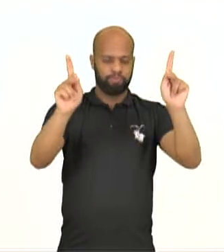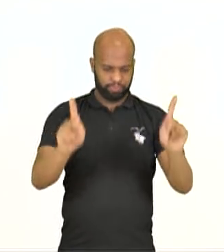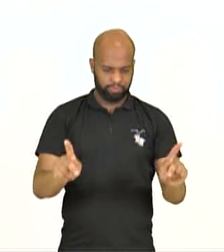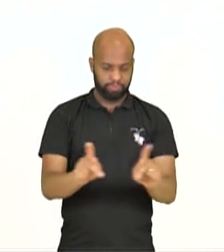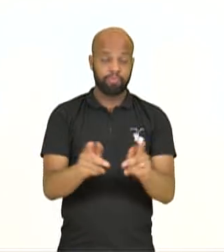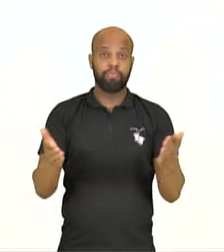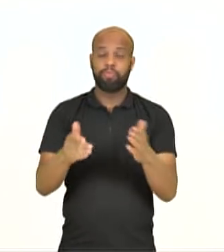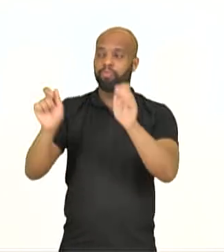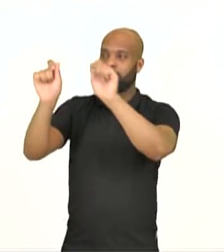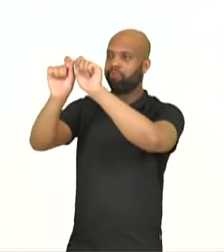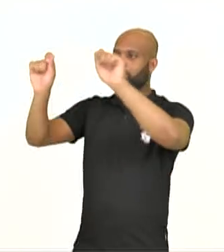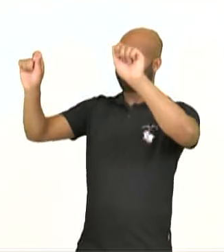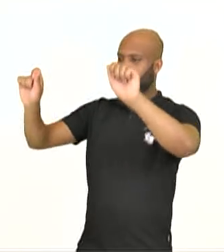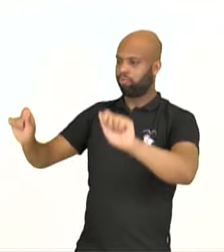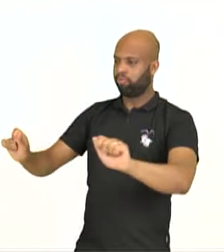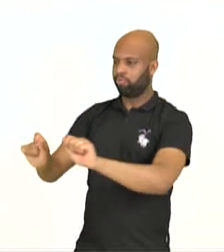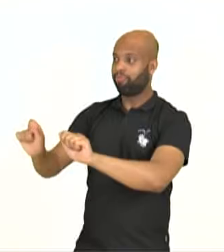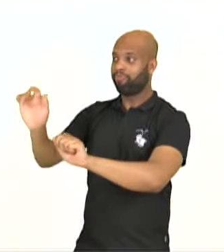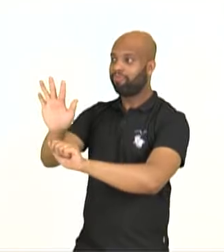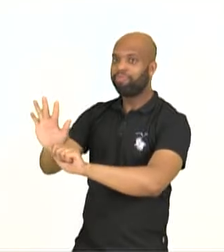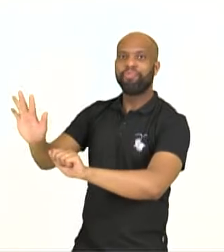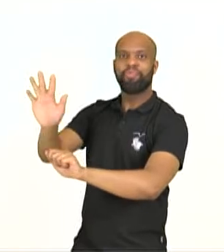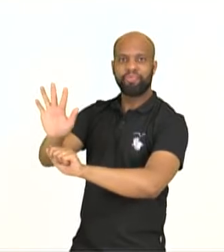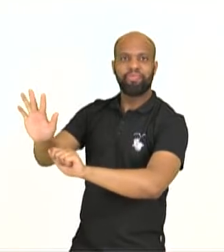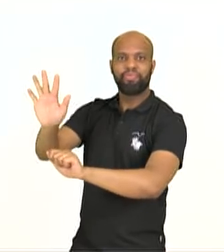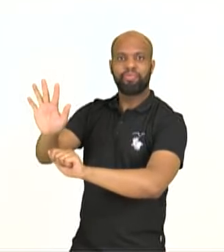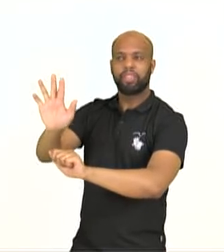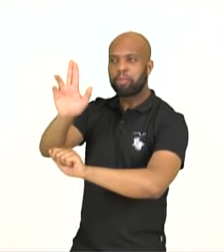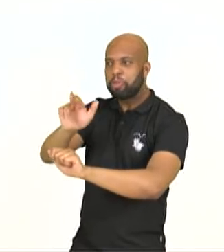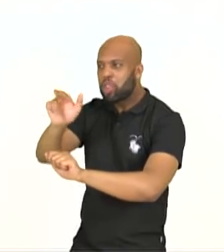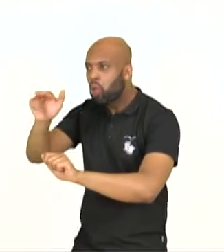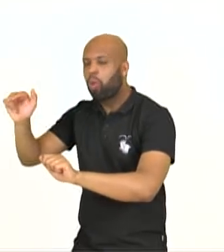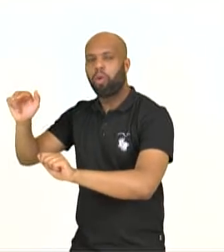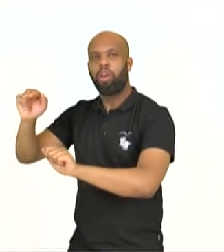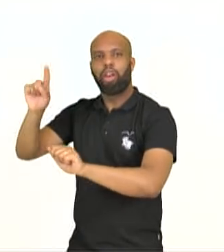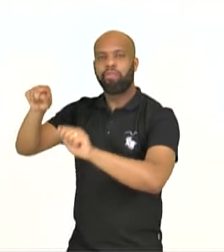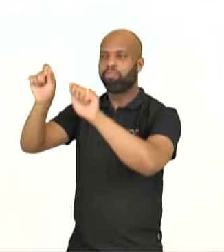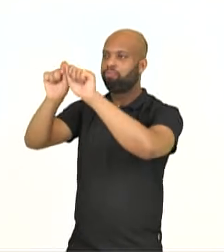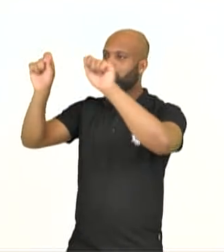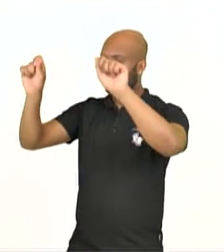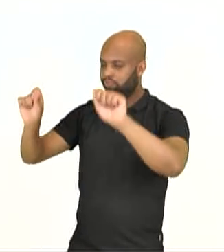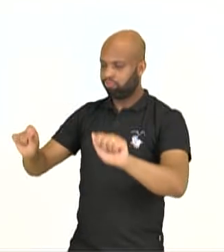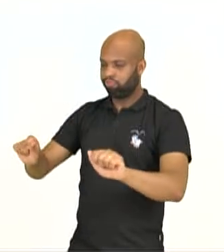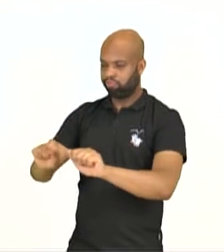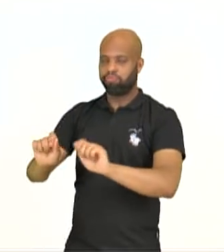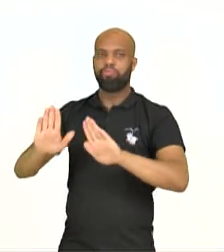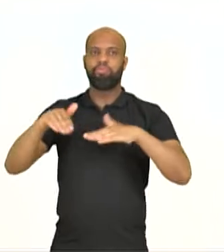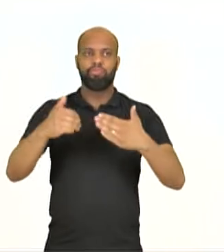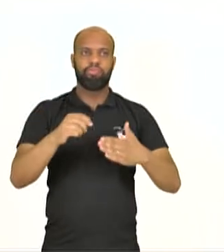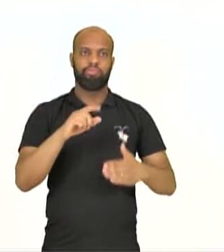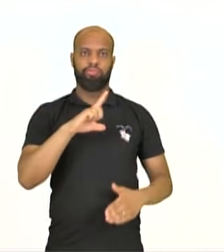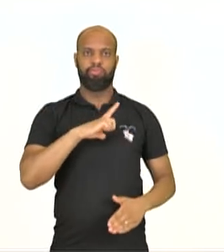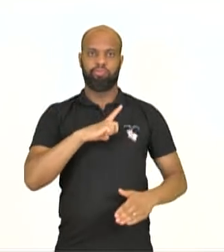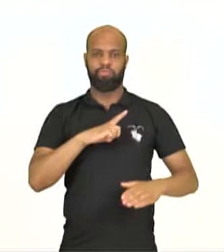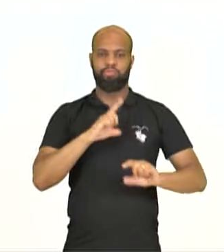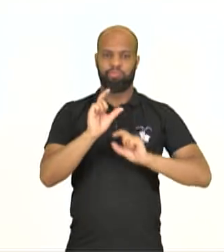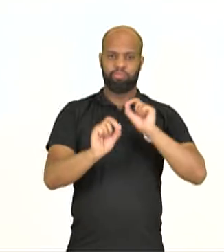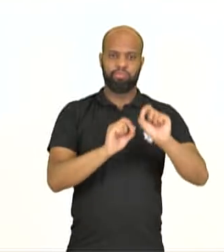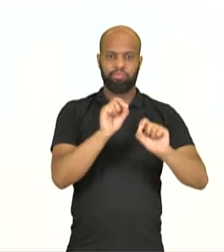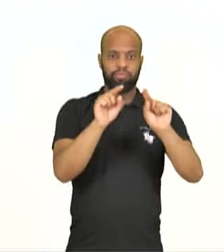dentro, é o preenchimento. No caso de um quadrado, é o pintadinho dentro, certo? Então, quadrado é um quadrilátero que tem